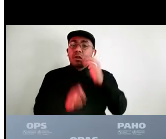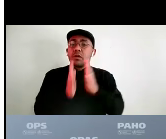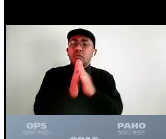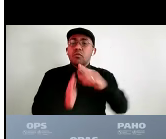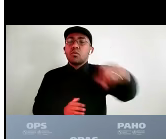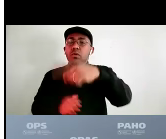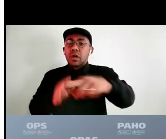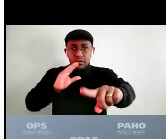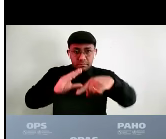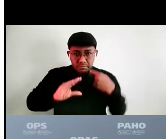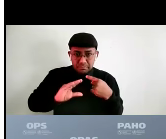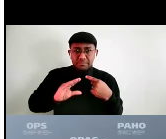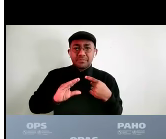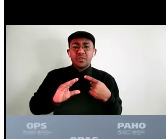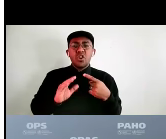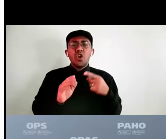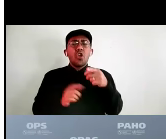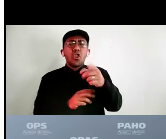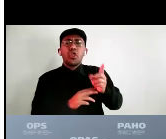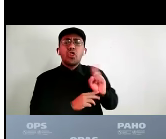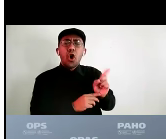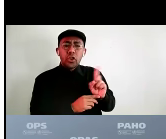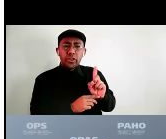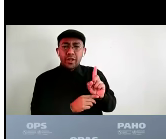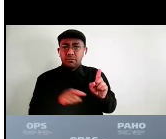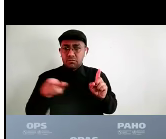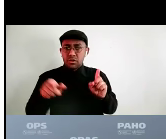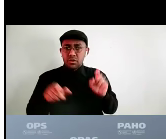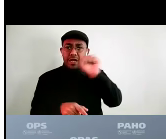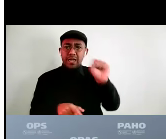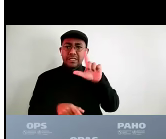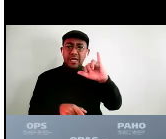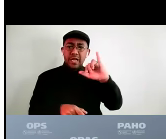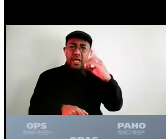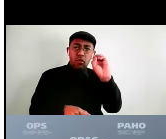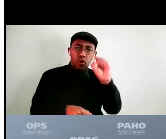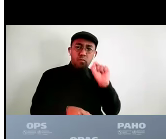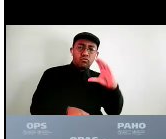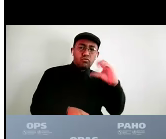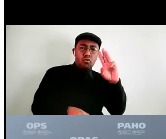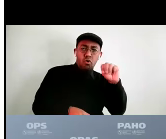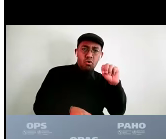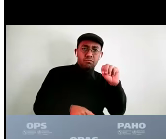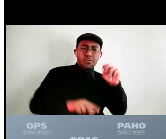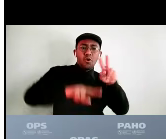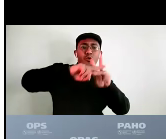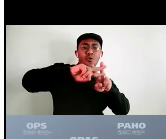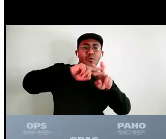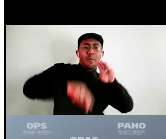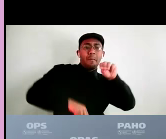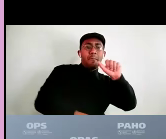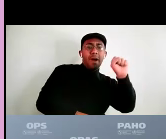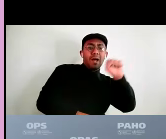onde nos acompanha, é muito importante. Então, temos pessoas que vêm do Chile, Baixa